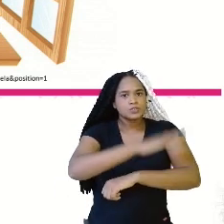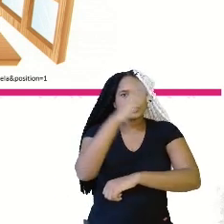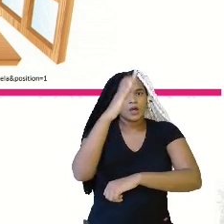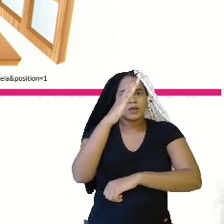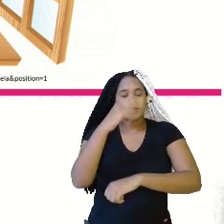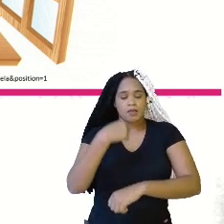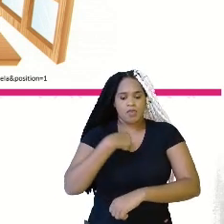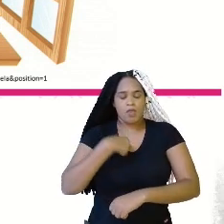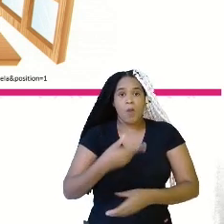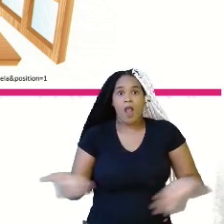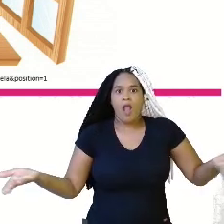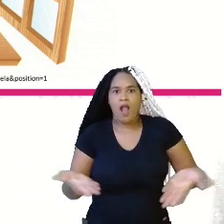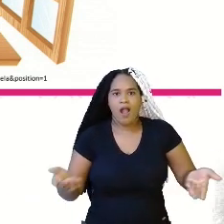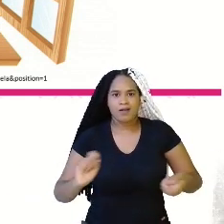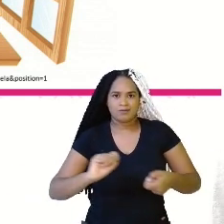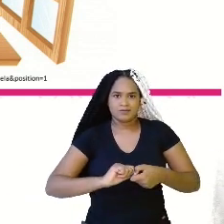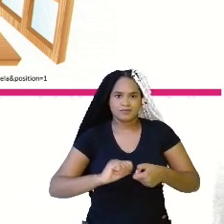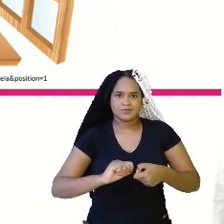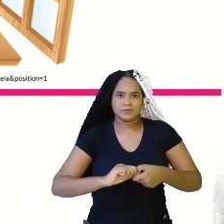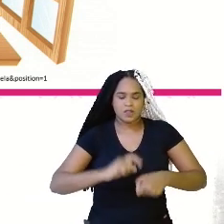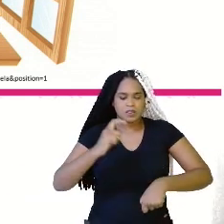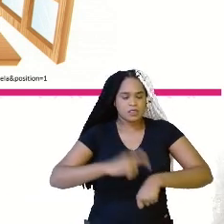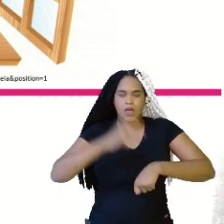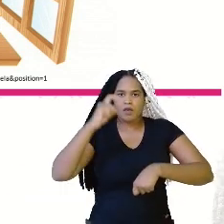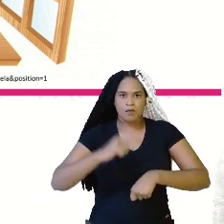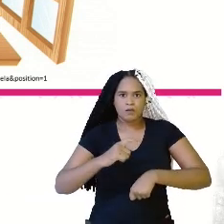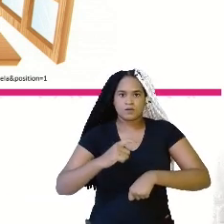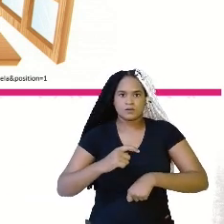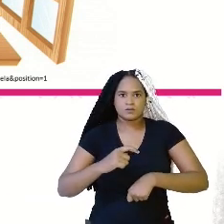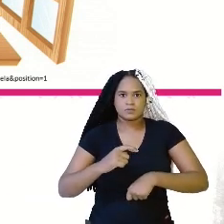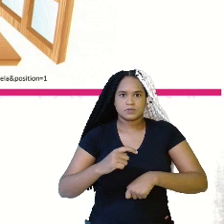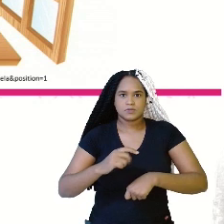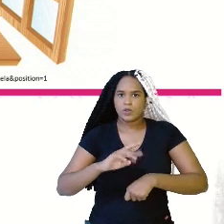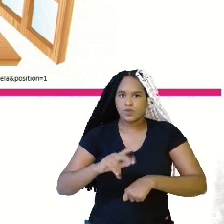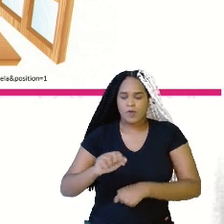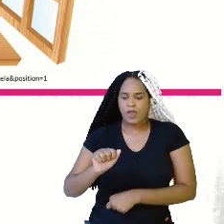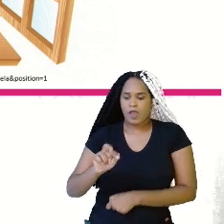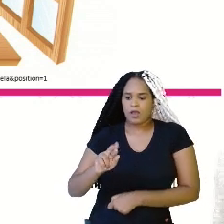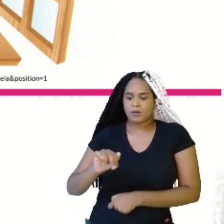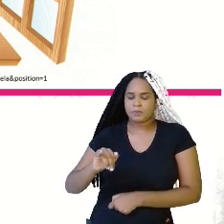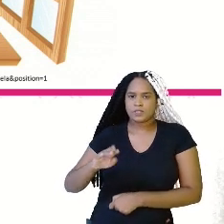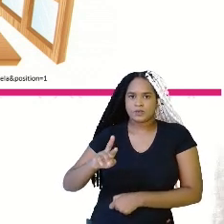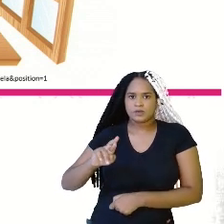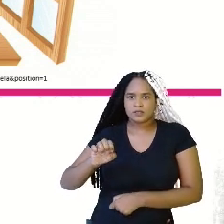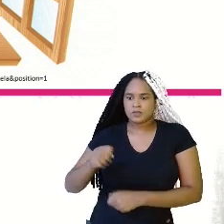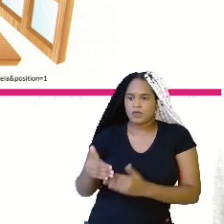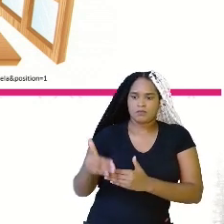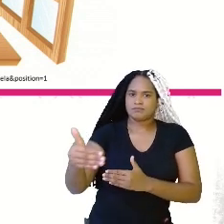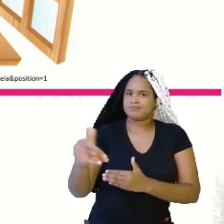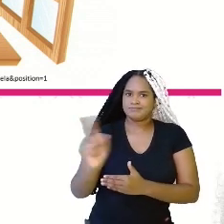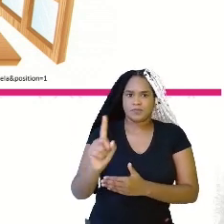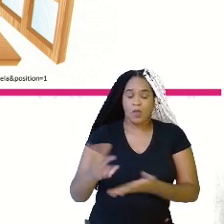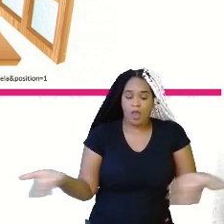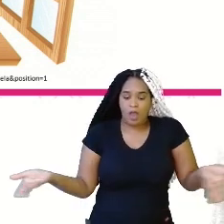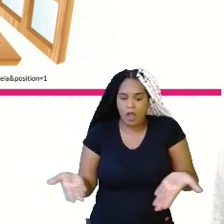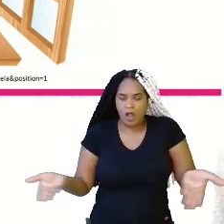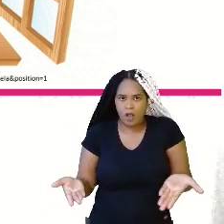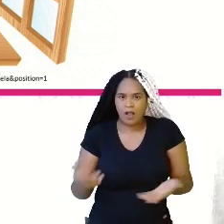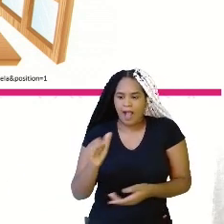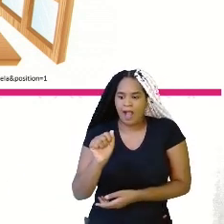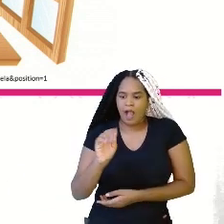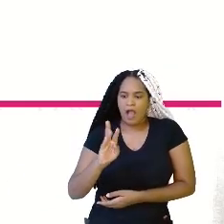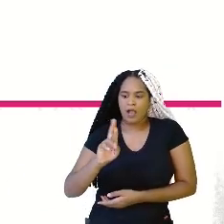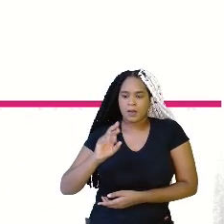abri, também não é eu abrirei, é eu abro. Está acontecendo nesse exato momento, por isso que está